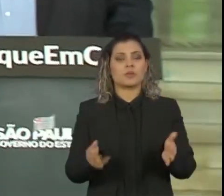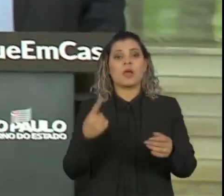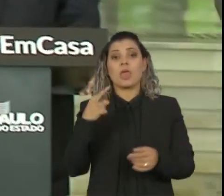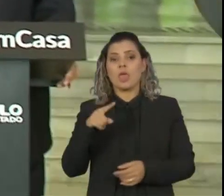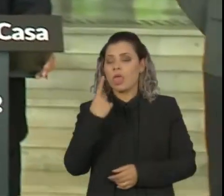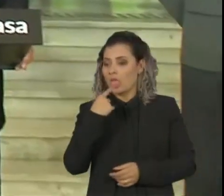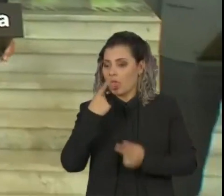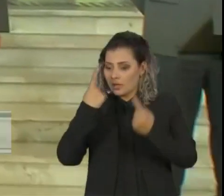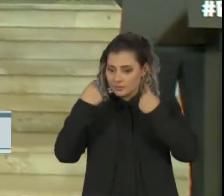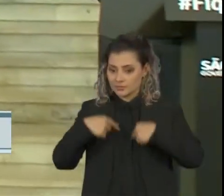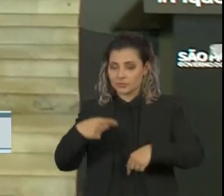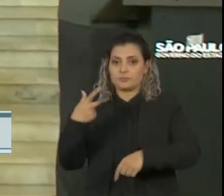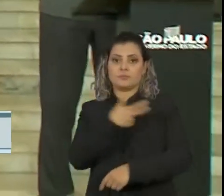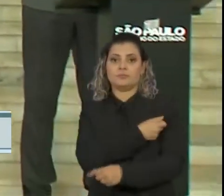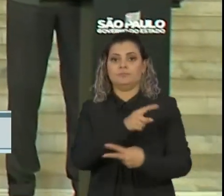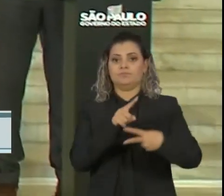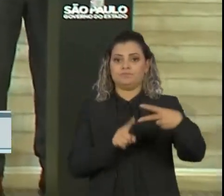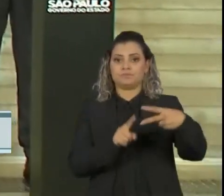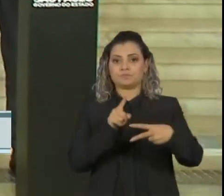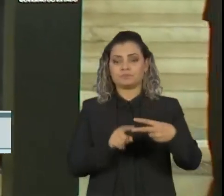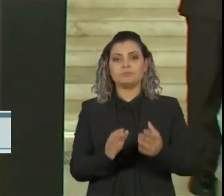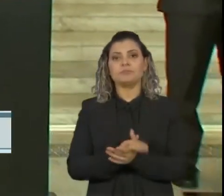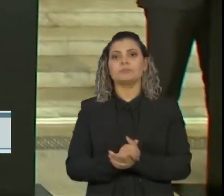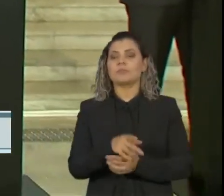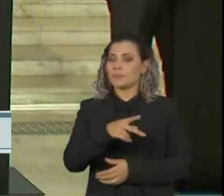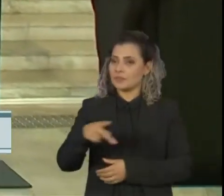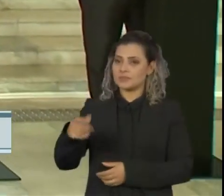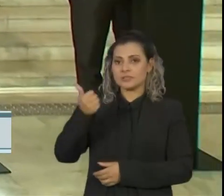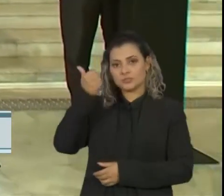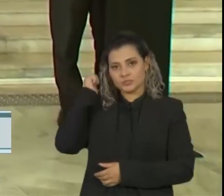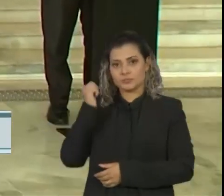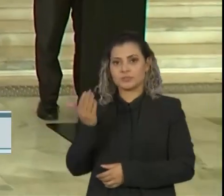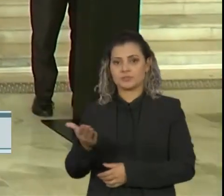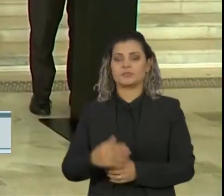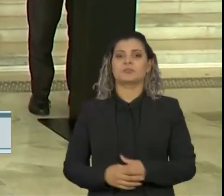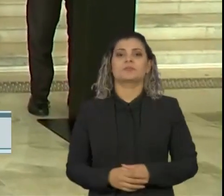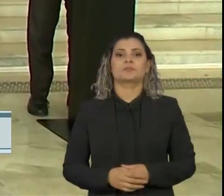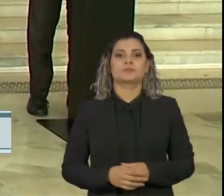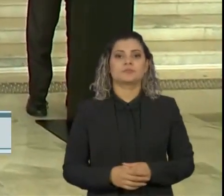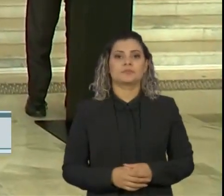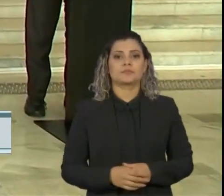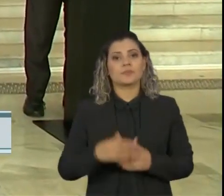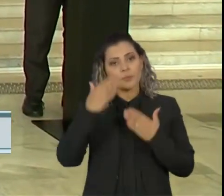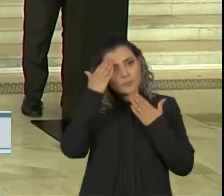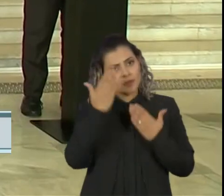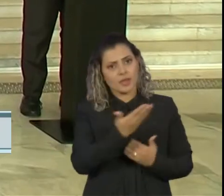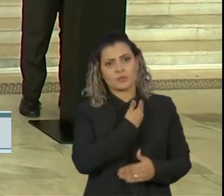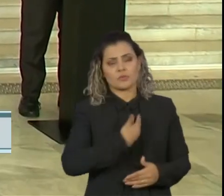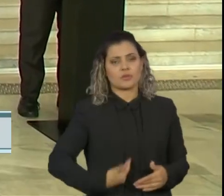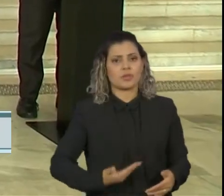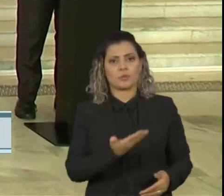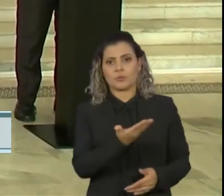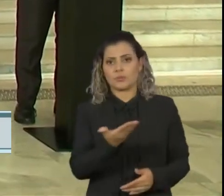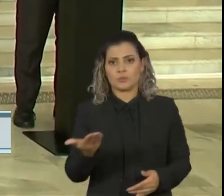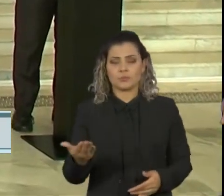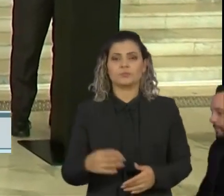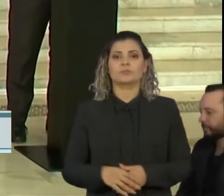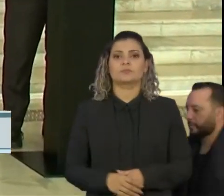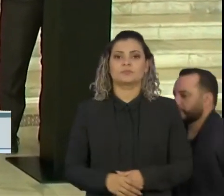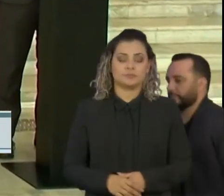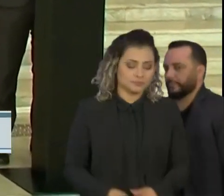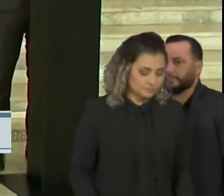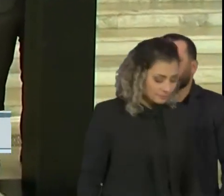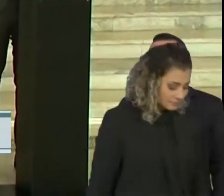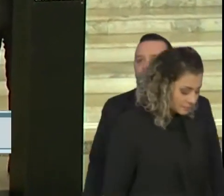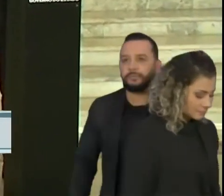testagem, e sobre isso fala o presidente do Instituto Butantan, Dimas Covas. Obrigado, governador. Eu